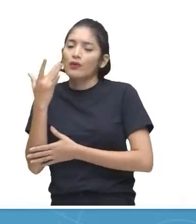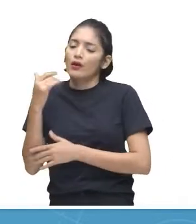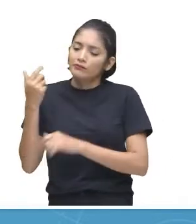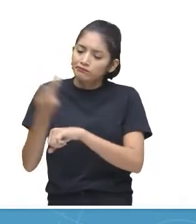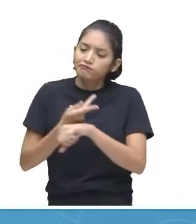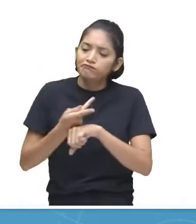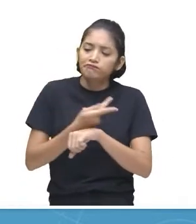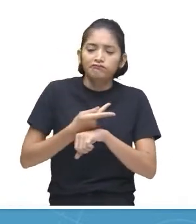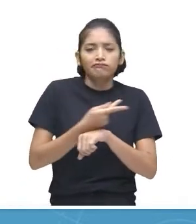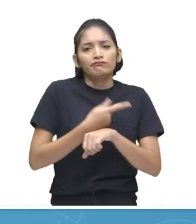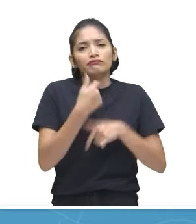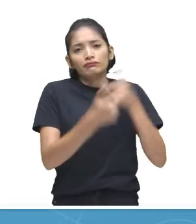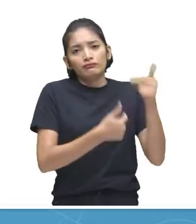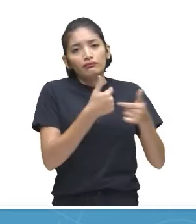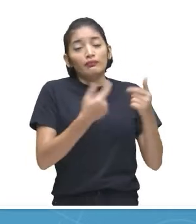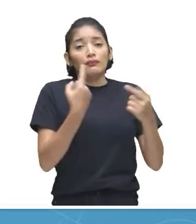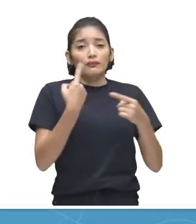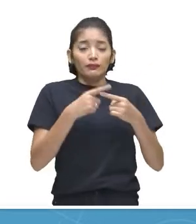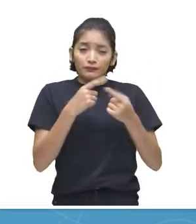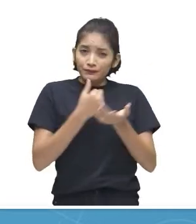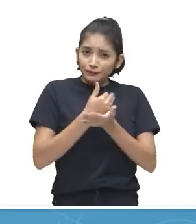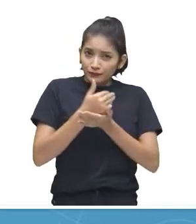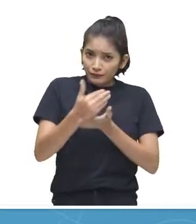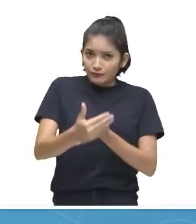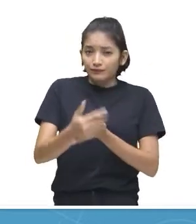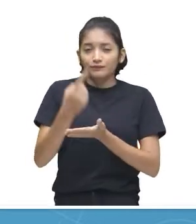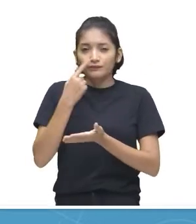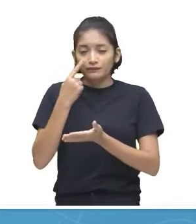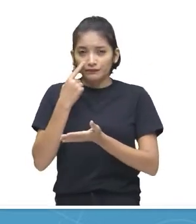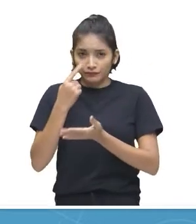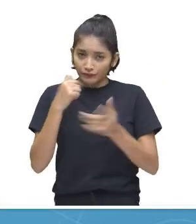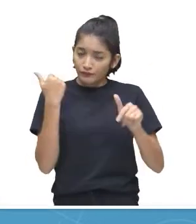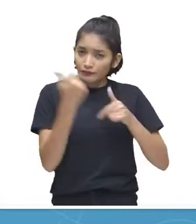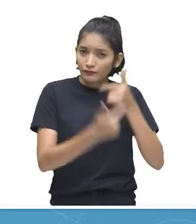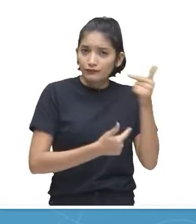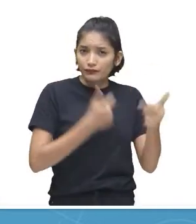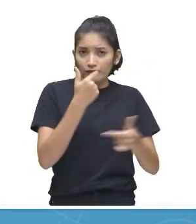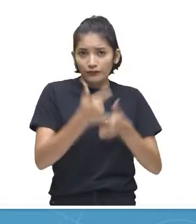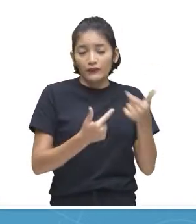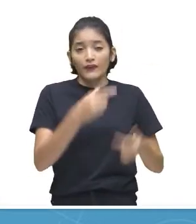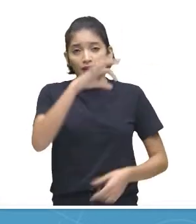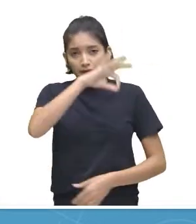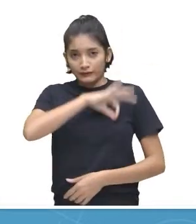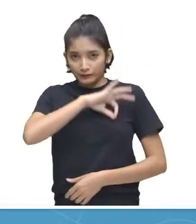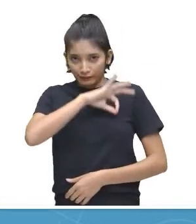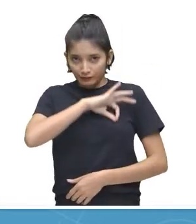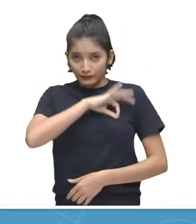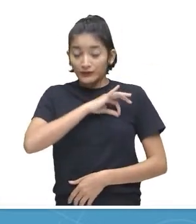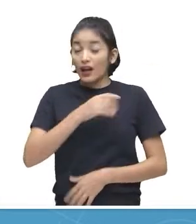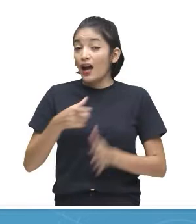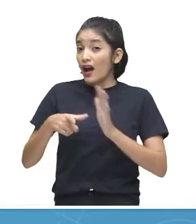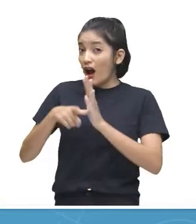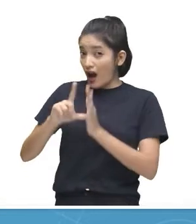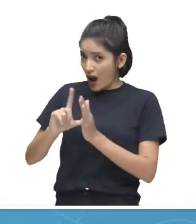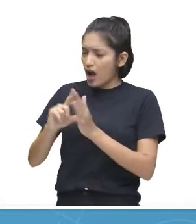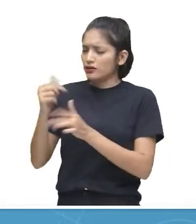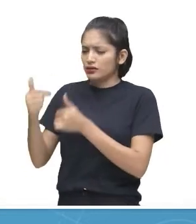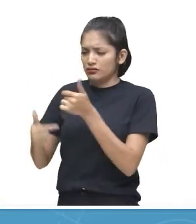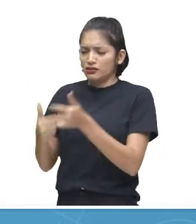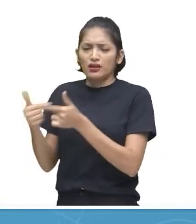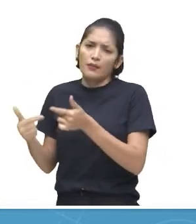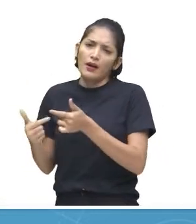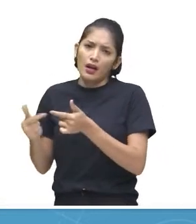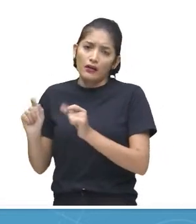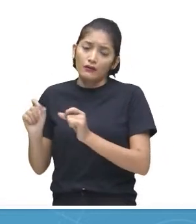desses empregos, porque vai começar também, daqui a pouquinho a gente vai ver, o trabalho assalariado. Antes você trabalhava meio que